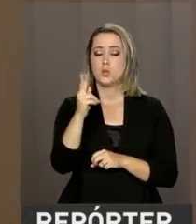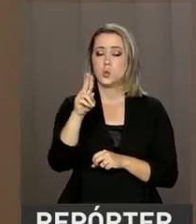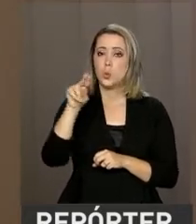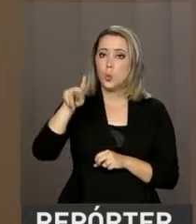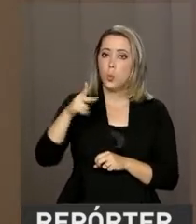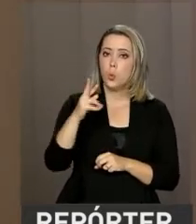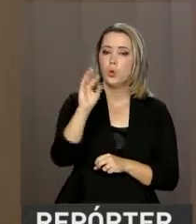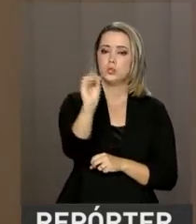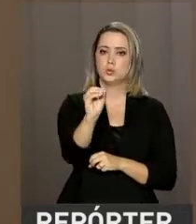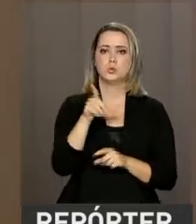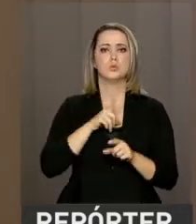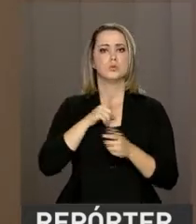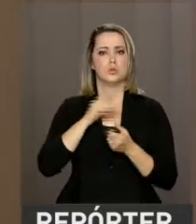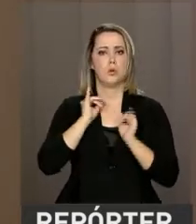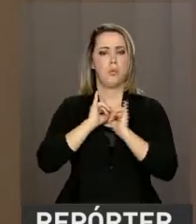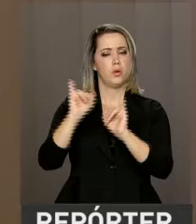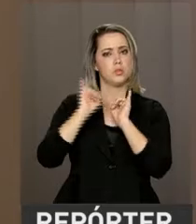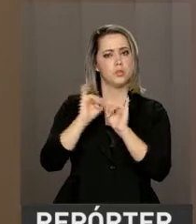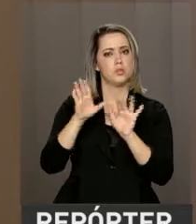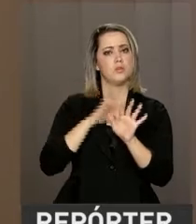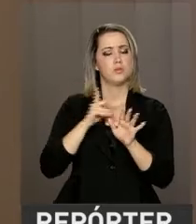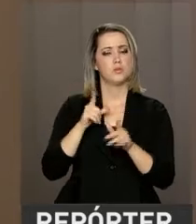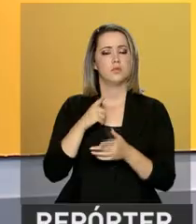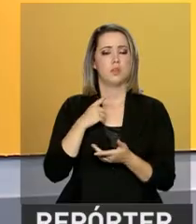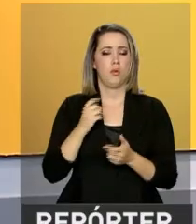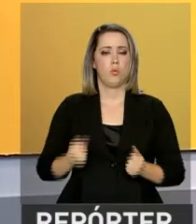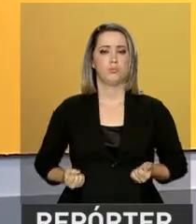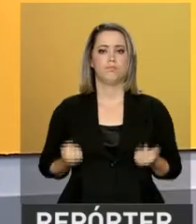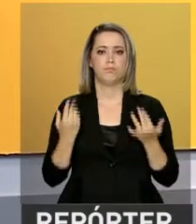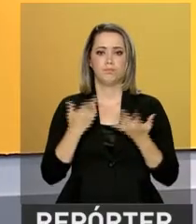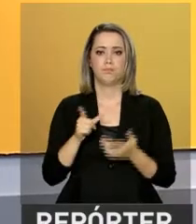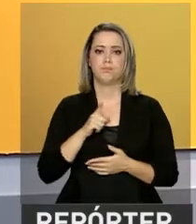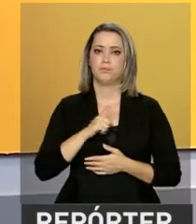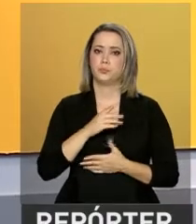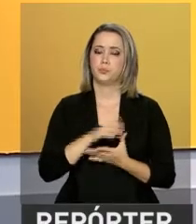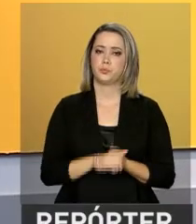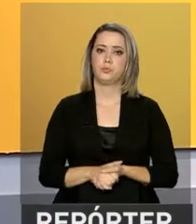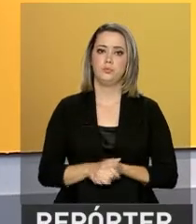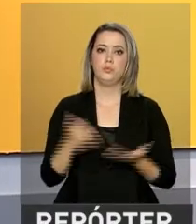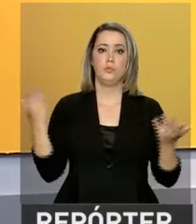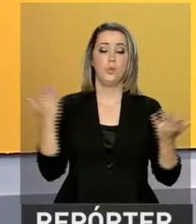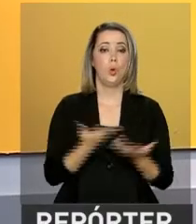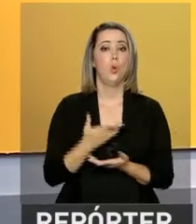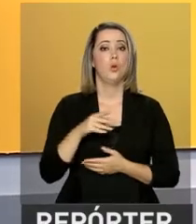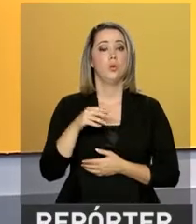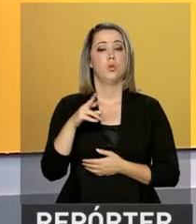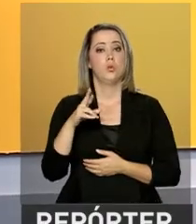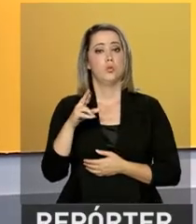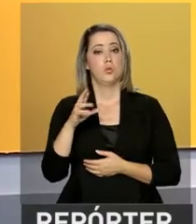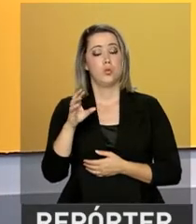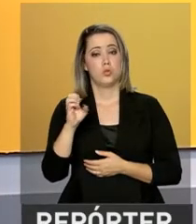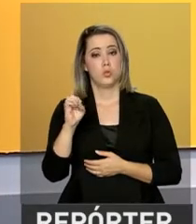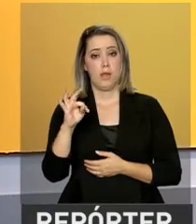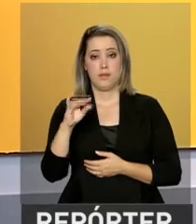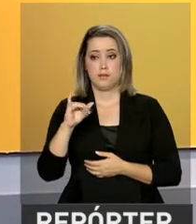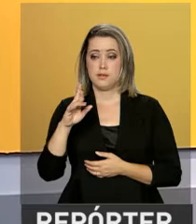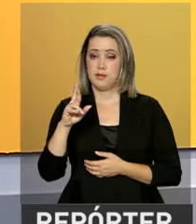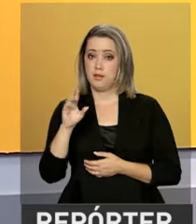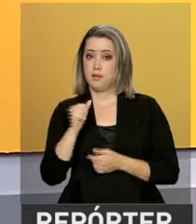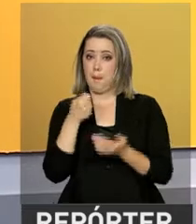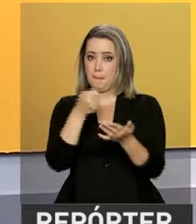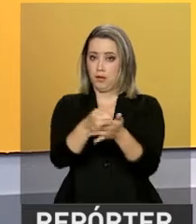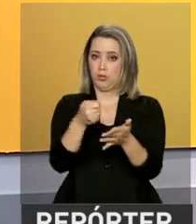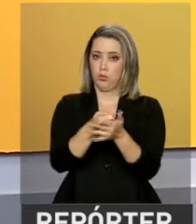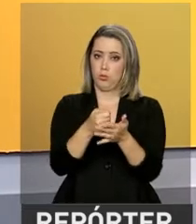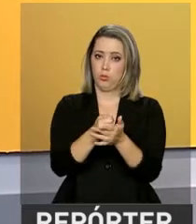mensalmente aquelas despesas que ele obteve ea receita pagou hoje um lote residual do imposto de renda referente